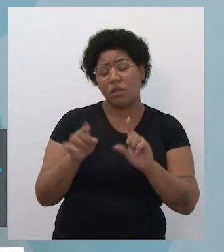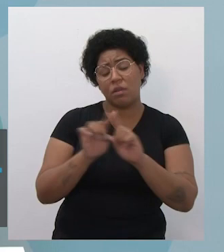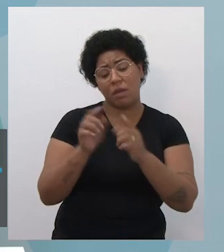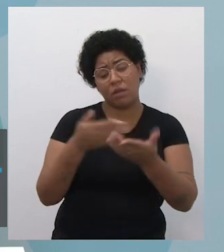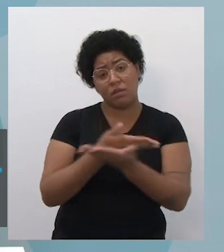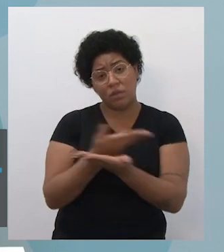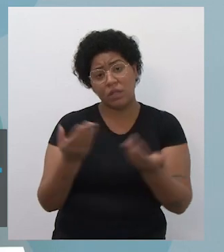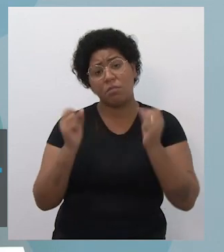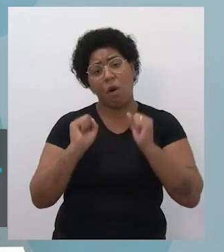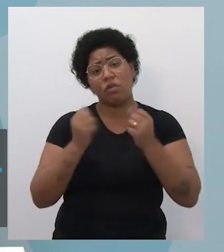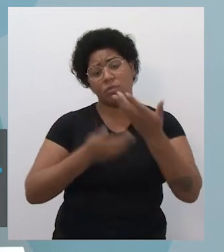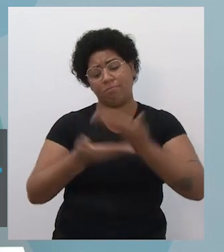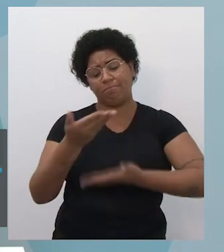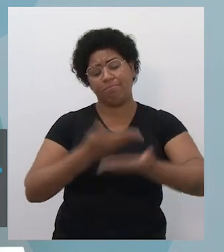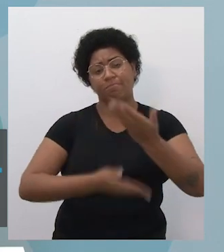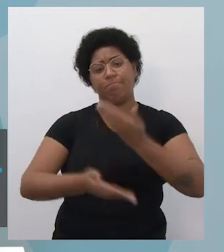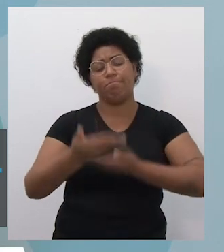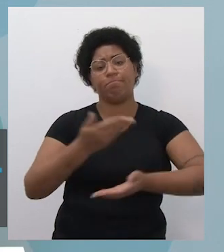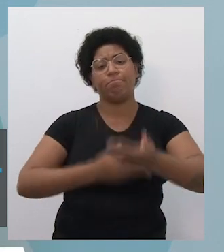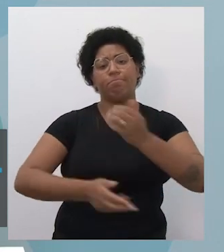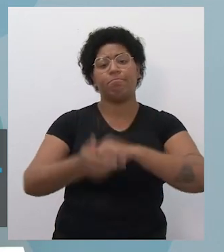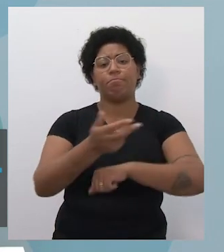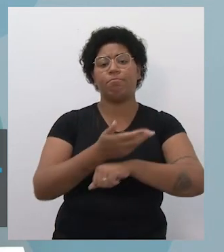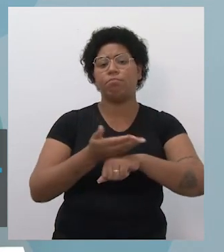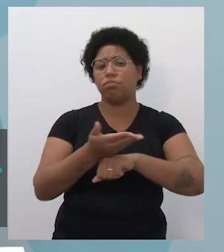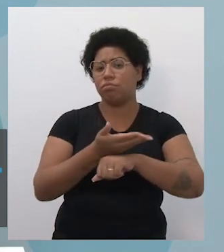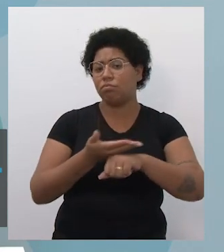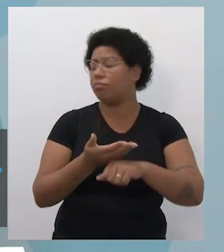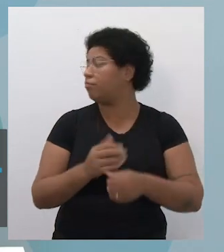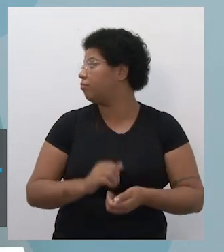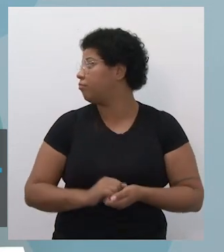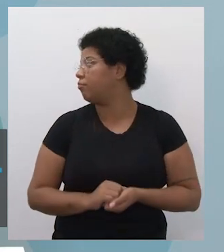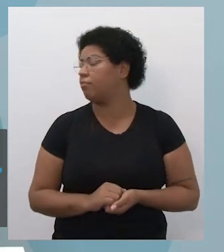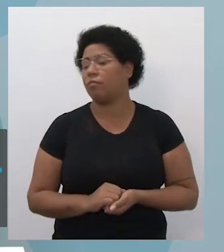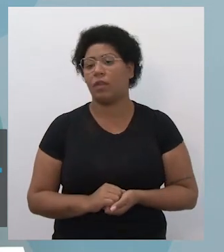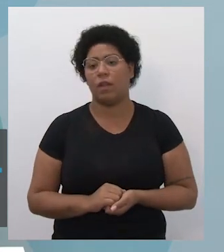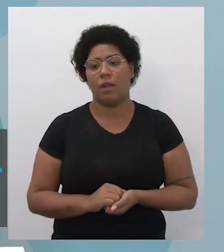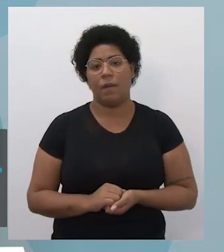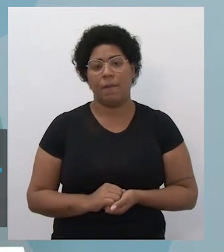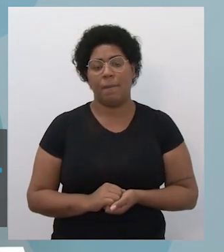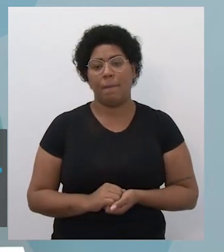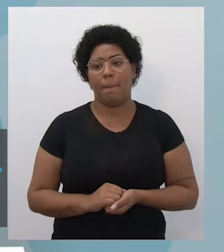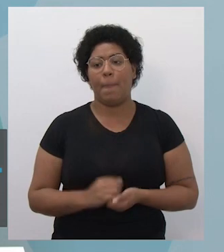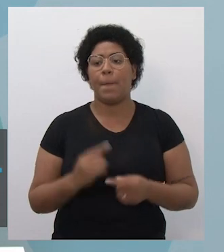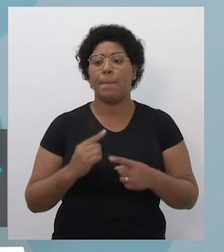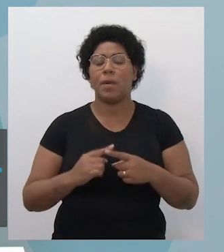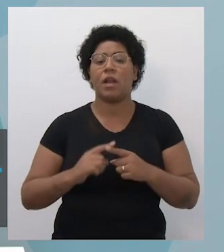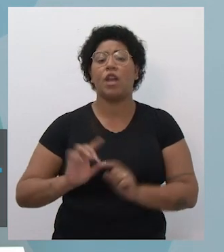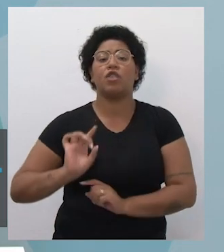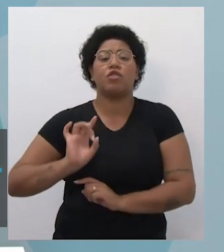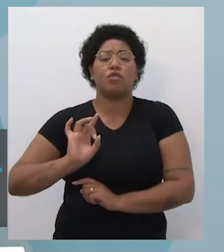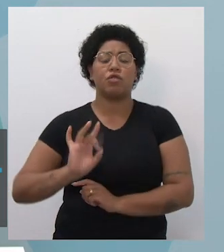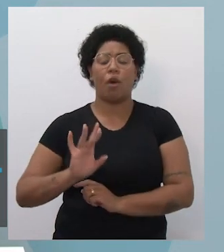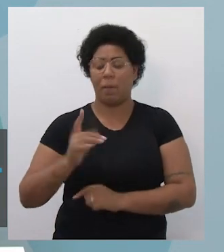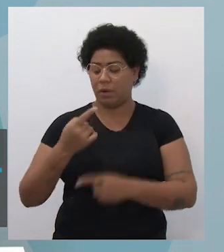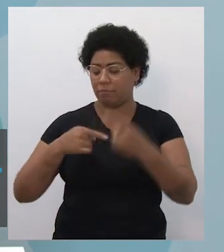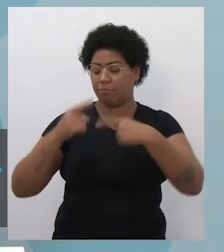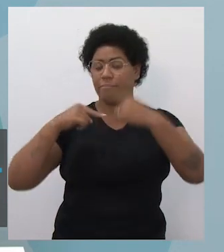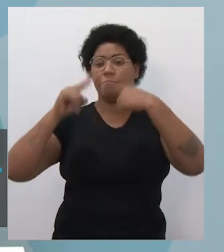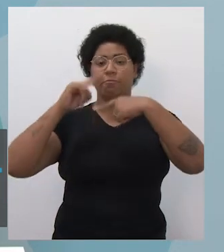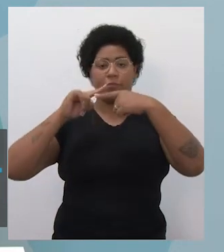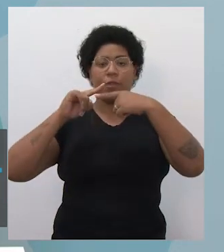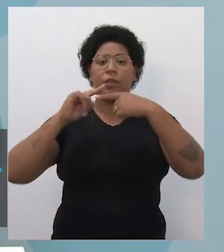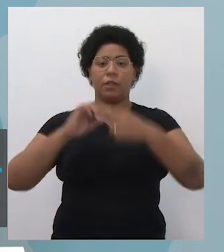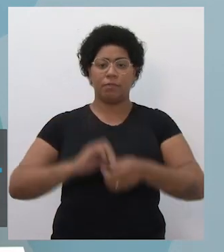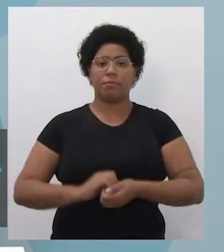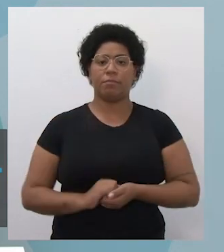com certeza ajuda, né, a troca, as contribuições de todos os colegas, elas só tendem a enriquecer cada vez mais esse